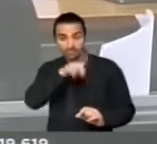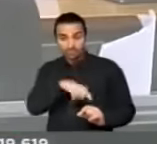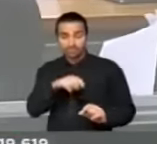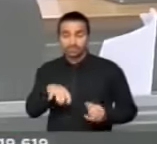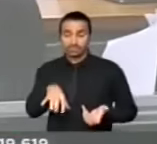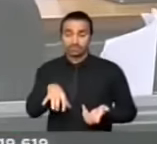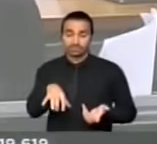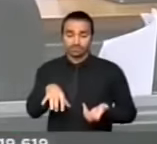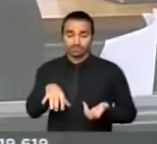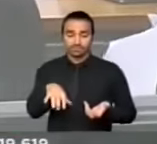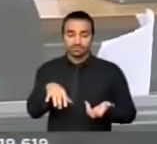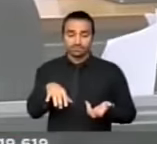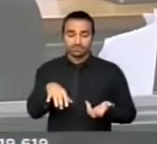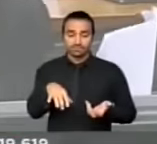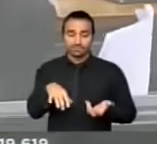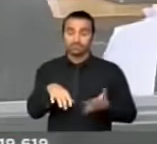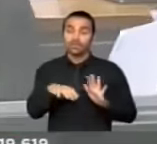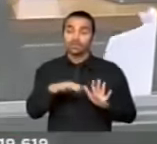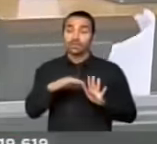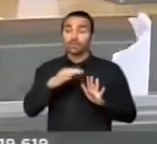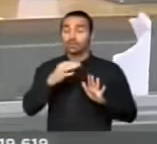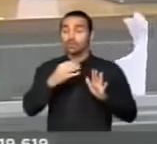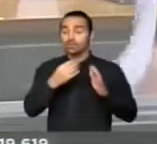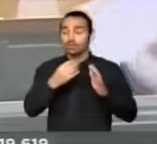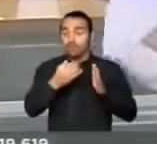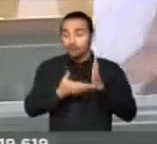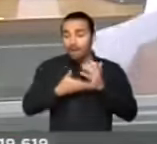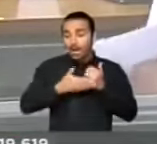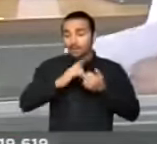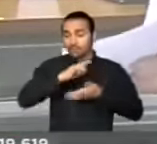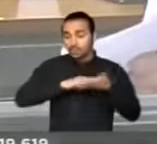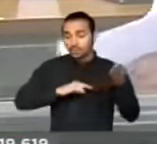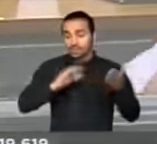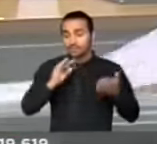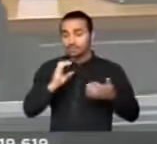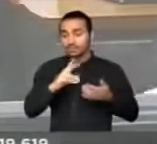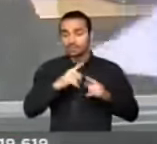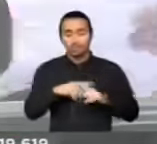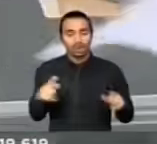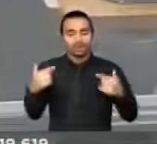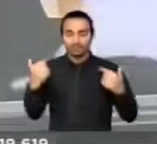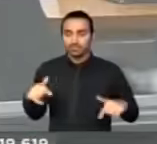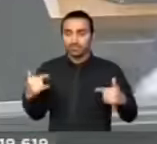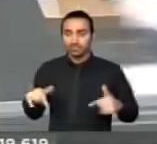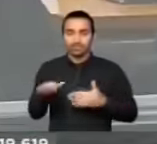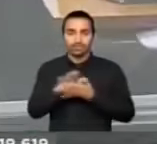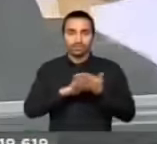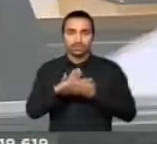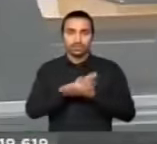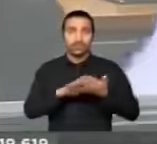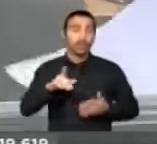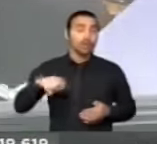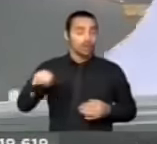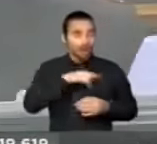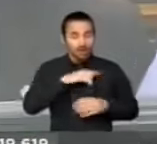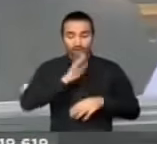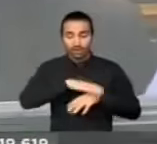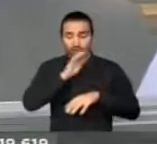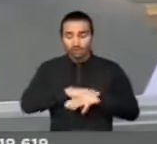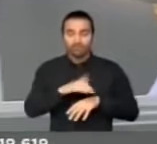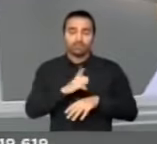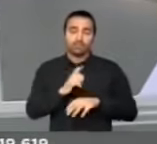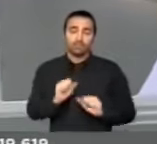E era o parecer do TCU que foi feito. Não teve. Não teve. Nós aqui é que temos o poder de